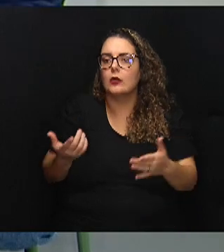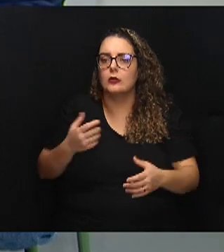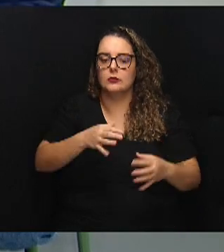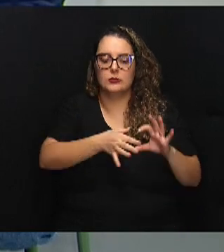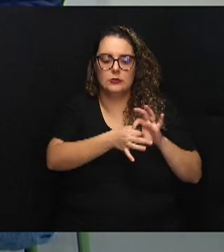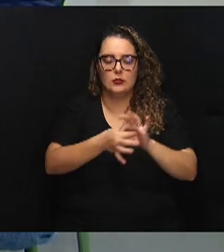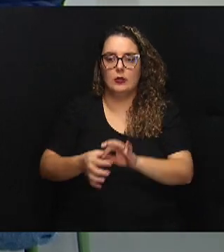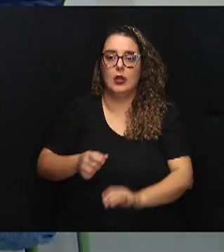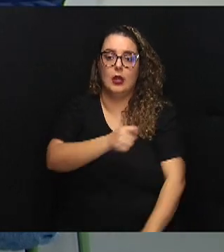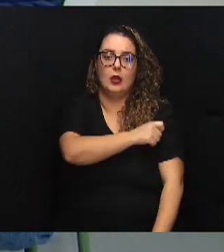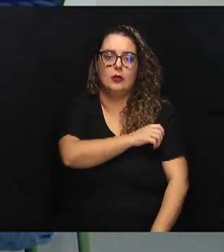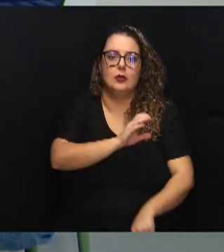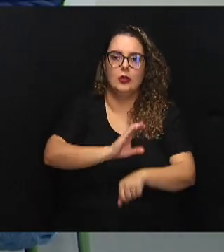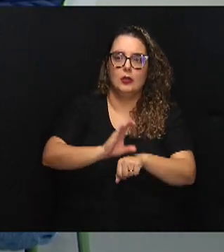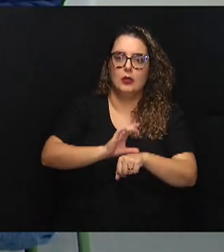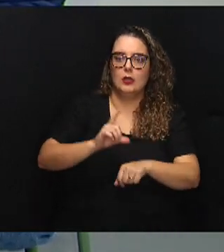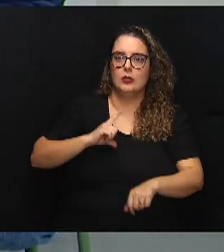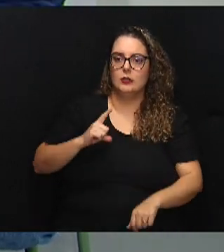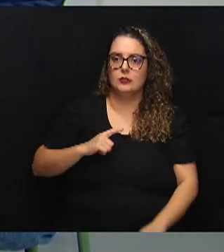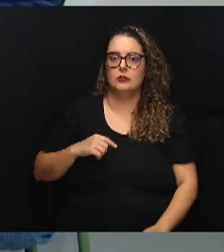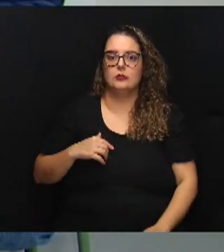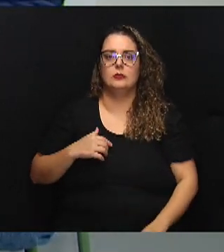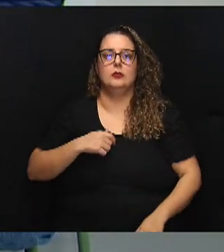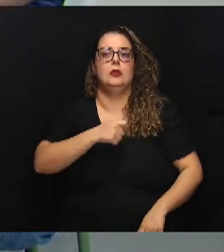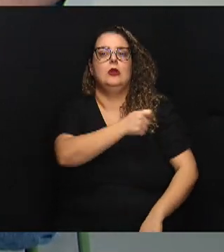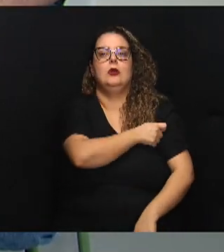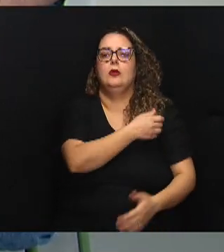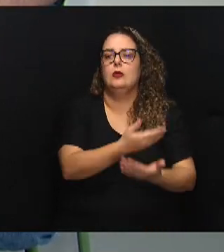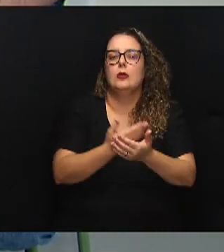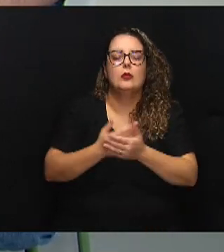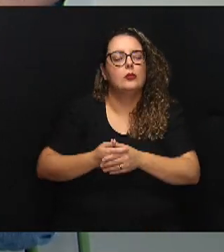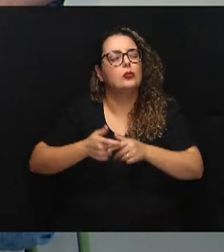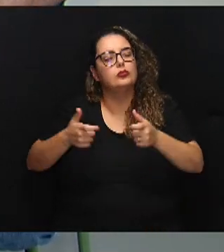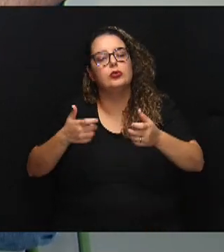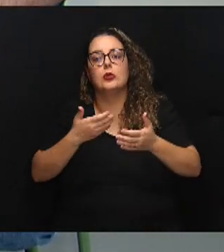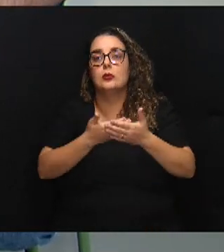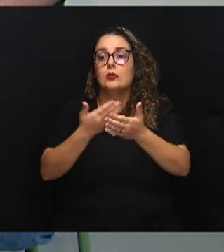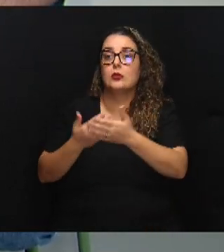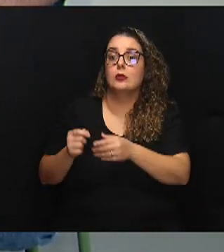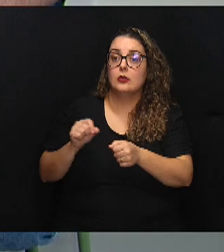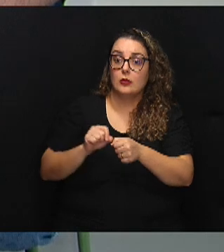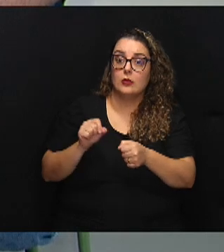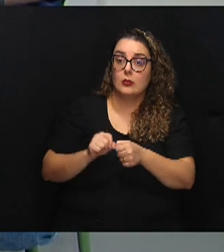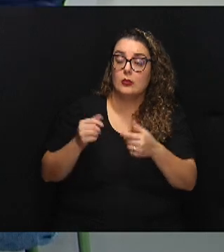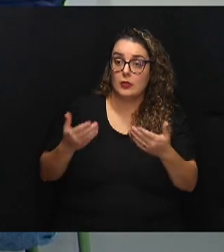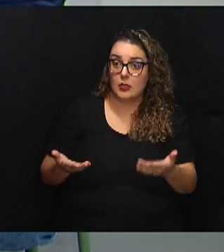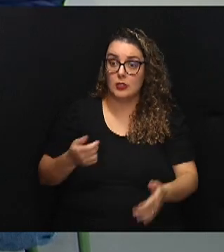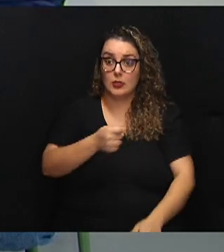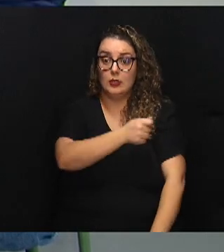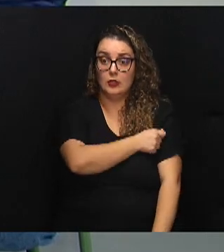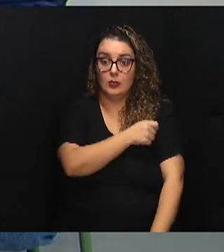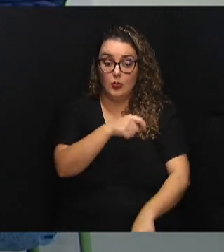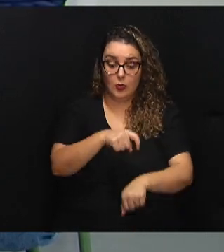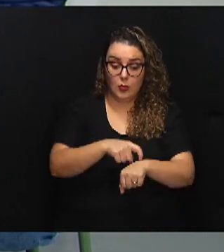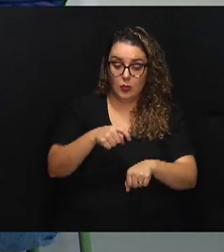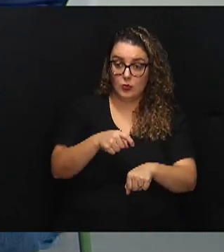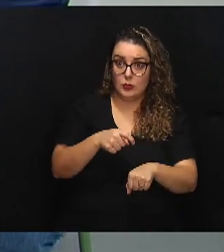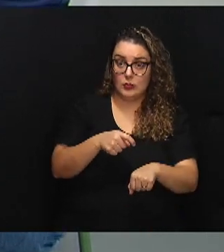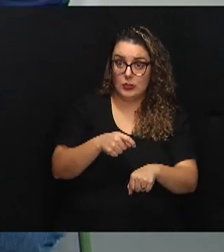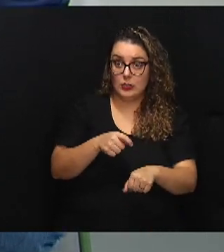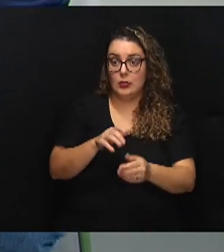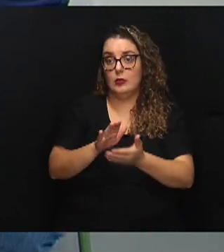muitas vezes tem ali uma carga muito grande de aulas, uma carga grande de estudos, que faz com que aquele tempo gasto com